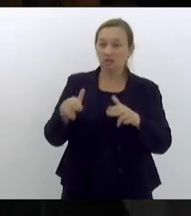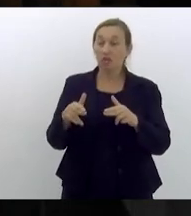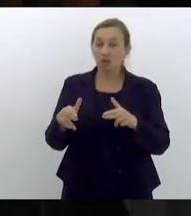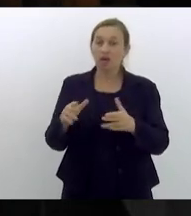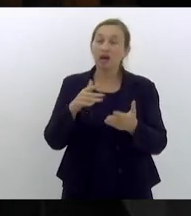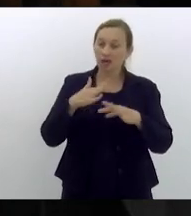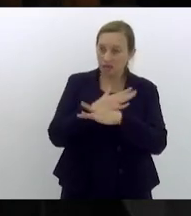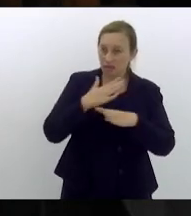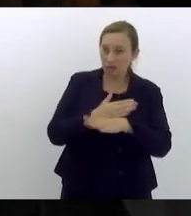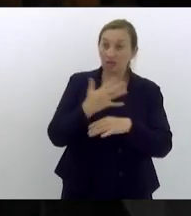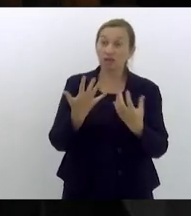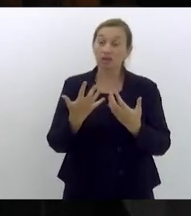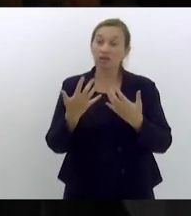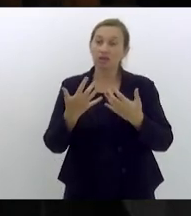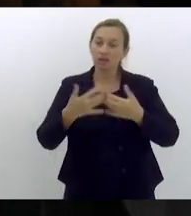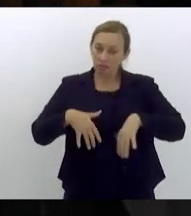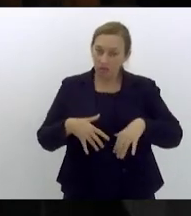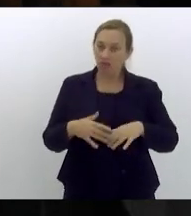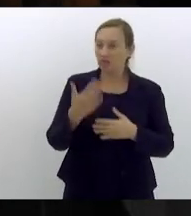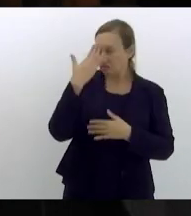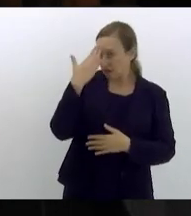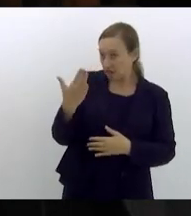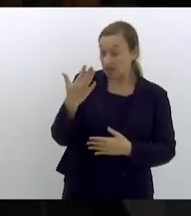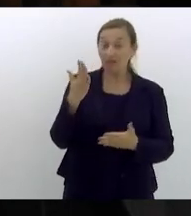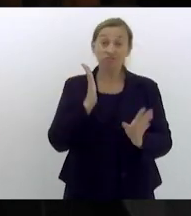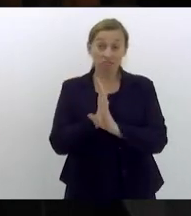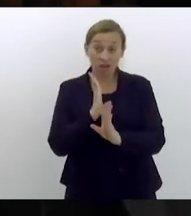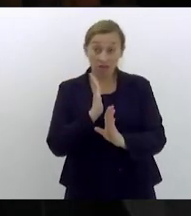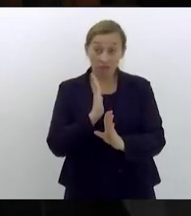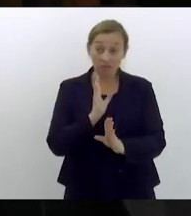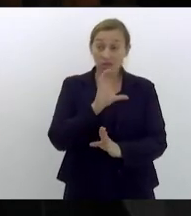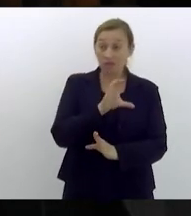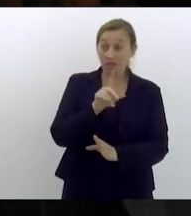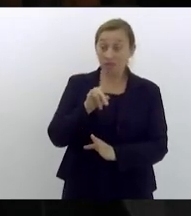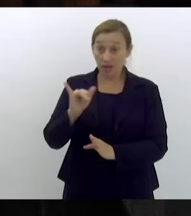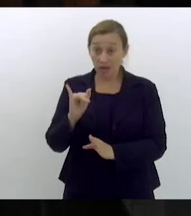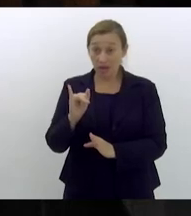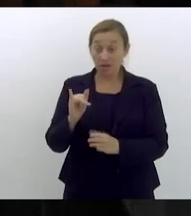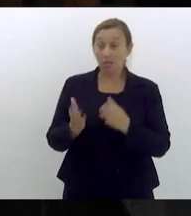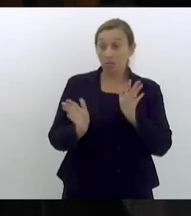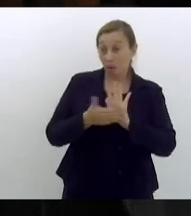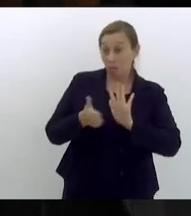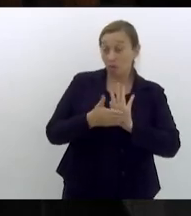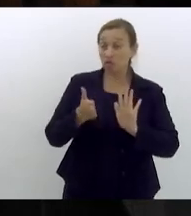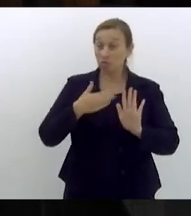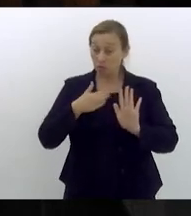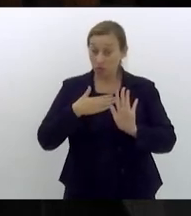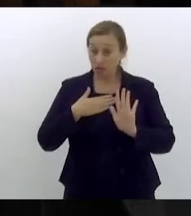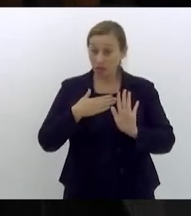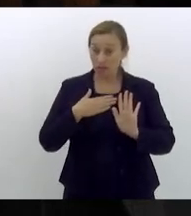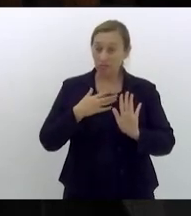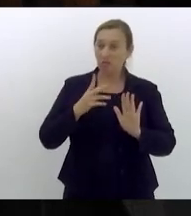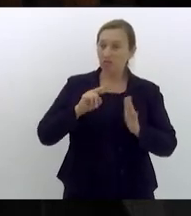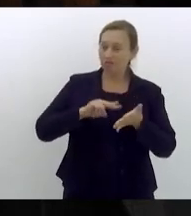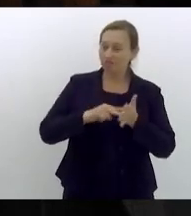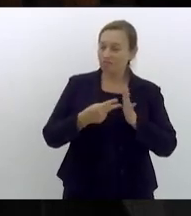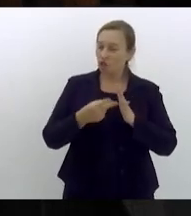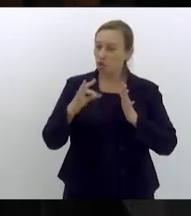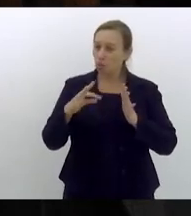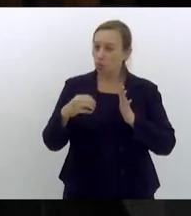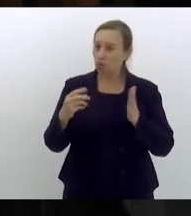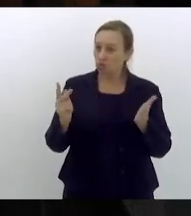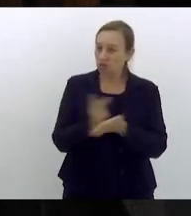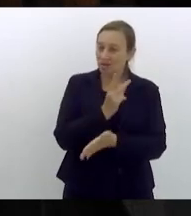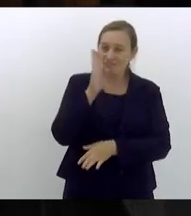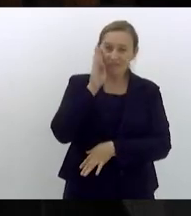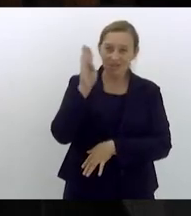a cidade de Petrópolis vai agradecer de repente numa CPI que foi proposta por mim para que a gente possa traduzir em Miúdos tudo que aconteceu